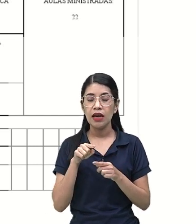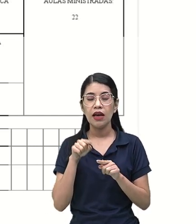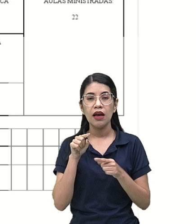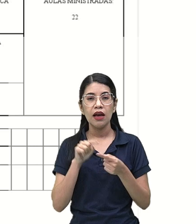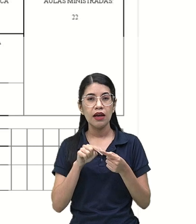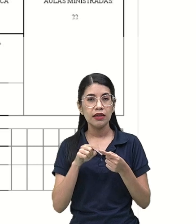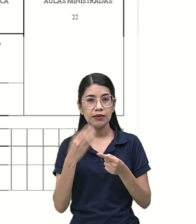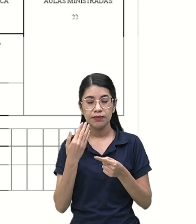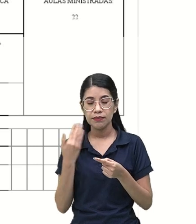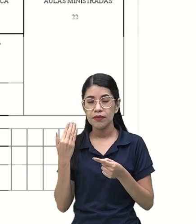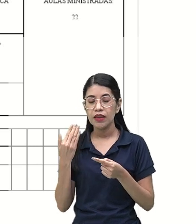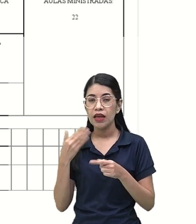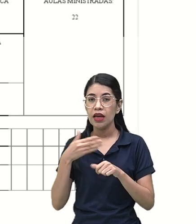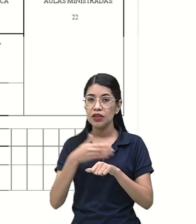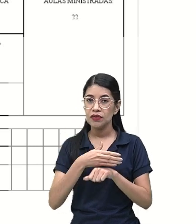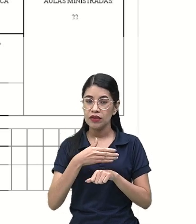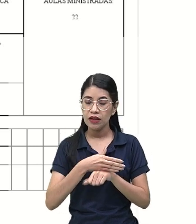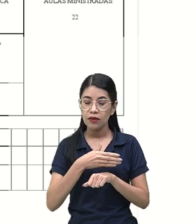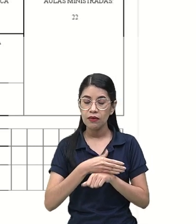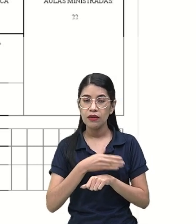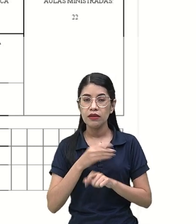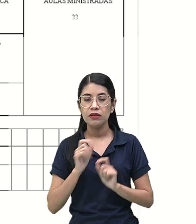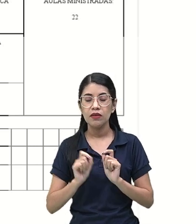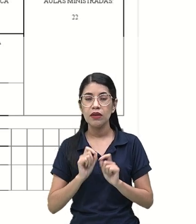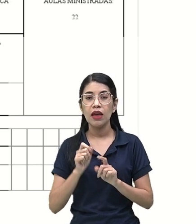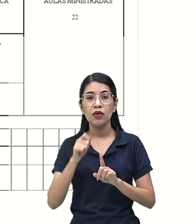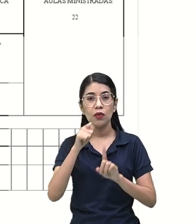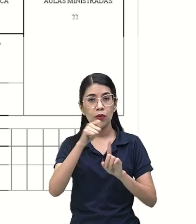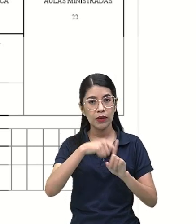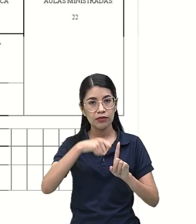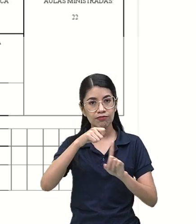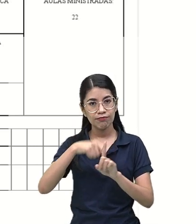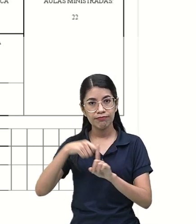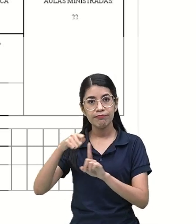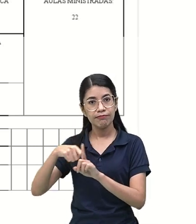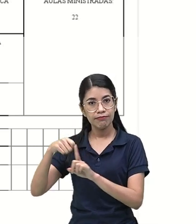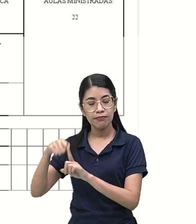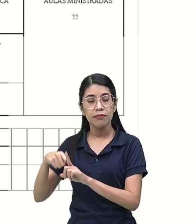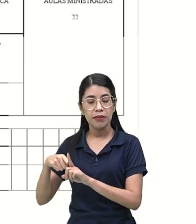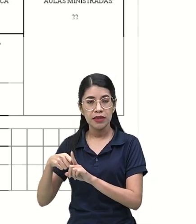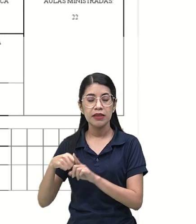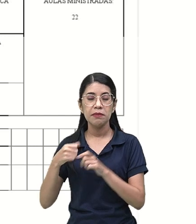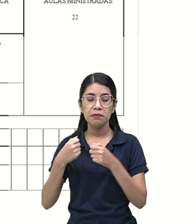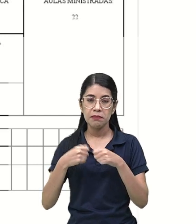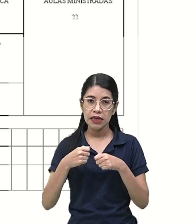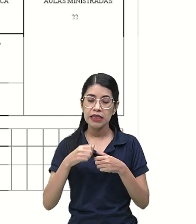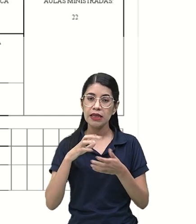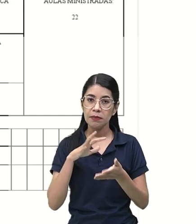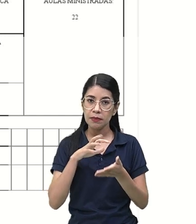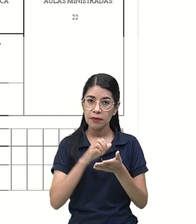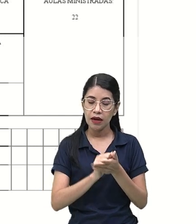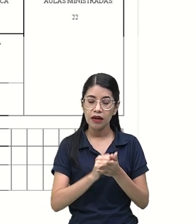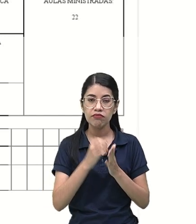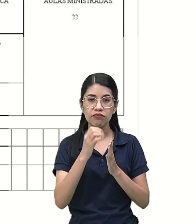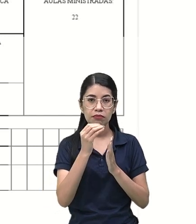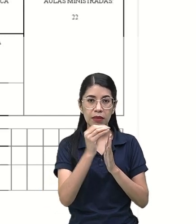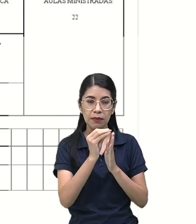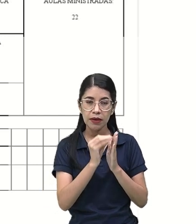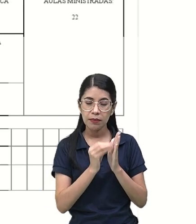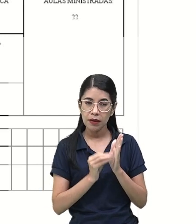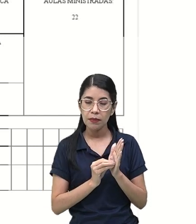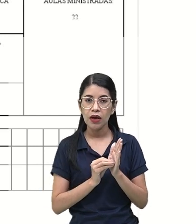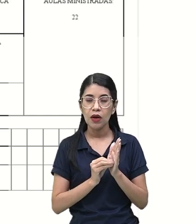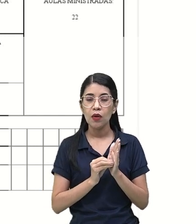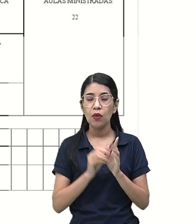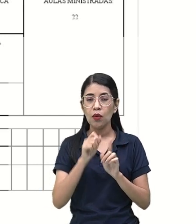professora Socorro informou, ela é o quê? Mensal. Então, eu vou preencher durante todo o mês. Aqui eu tenho